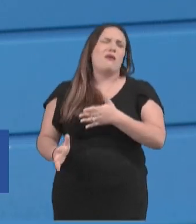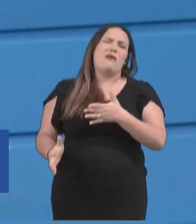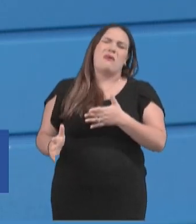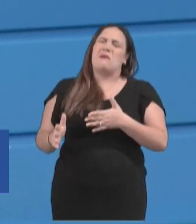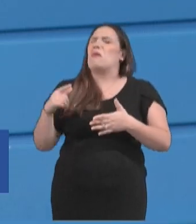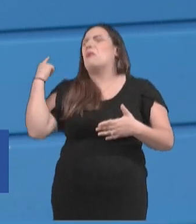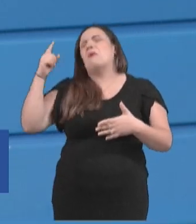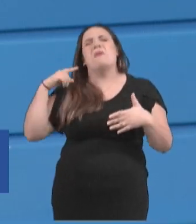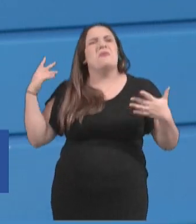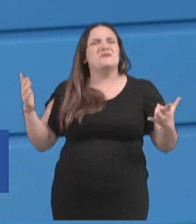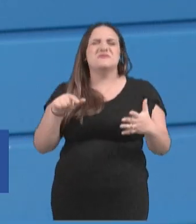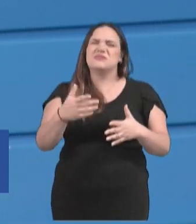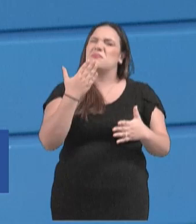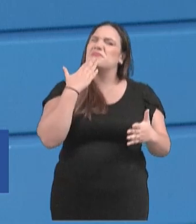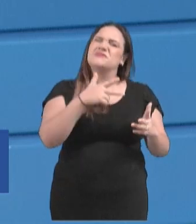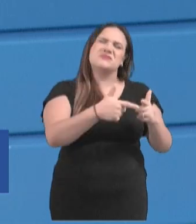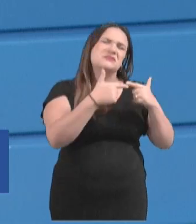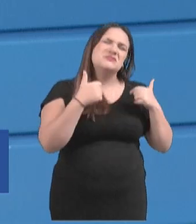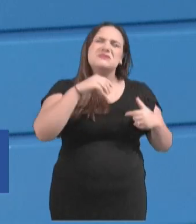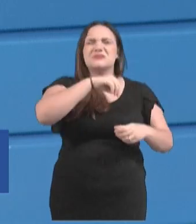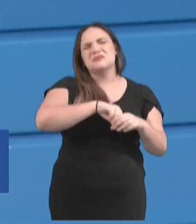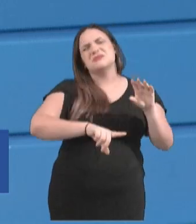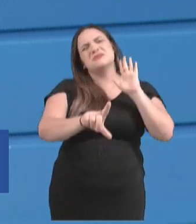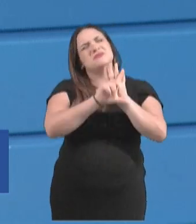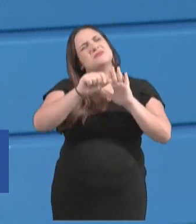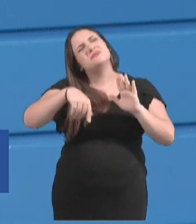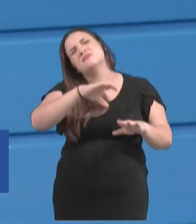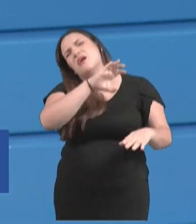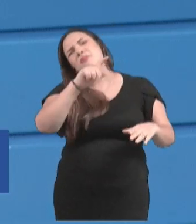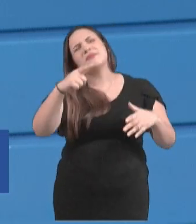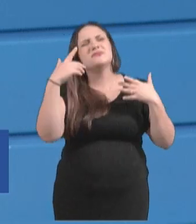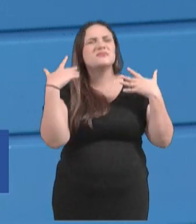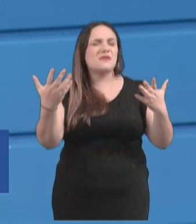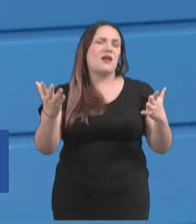pede uma licença dentro da lei hoje, aqui em Campo Grande,